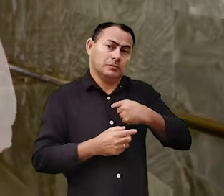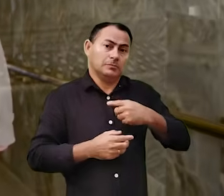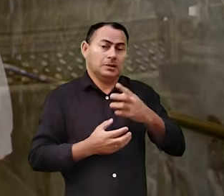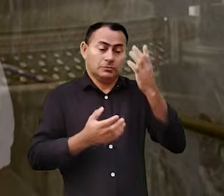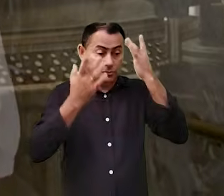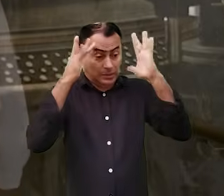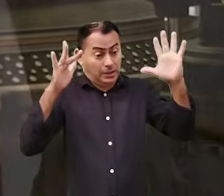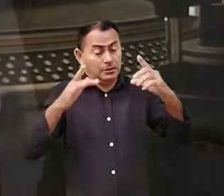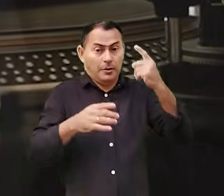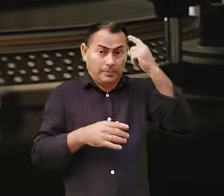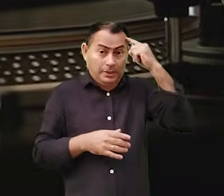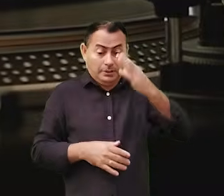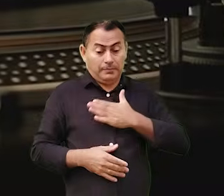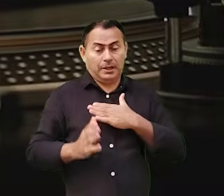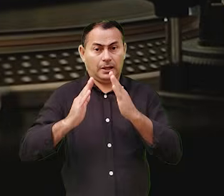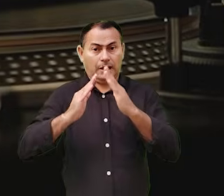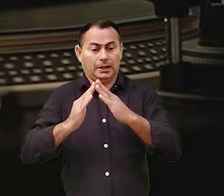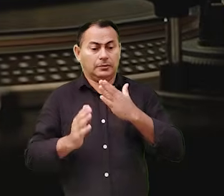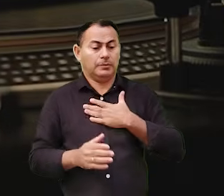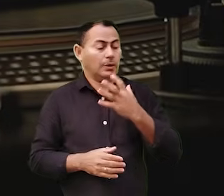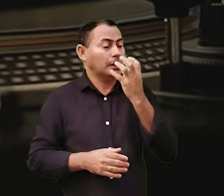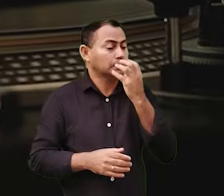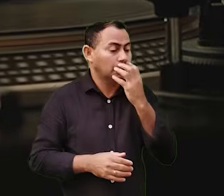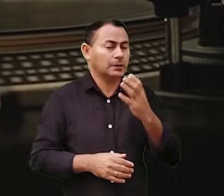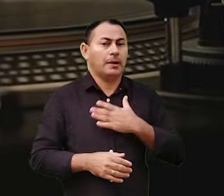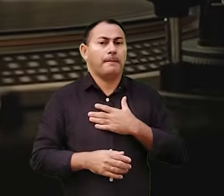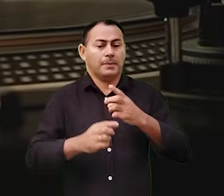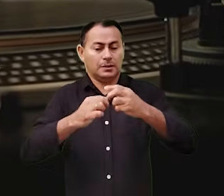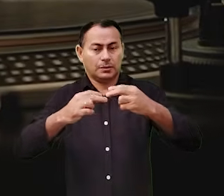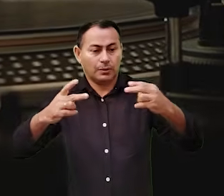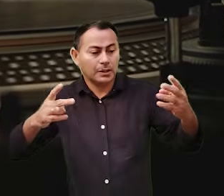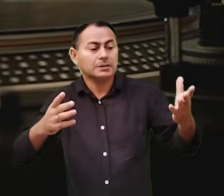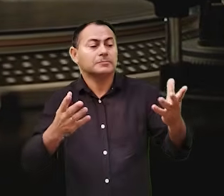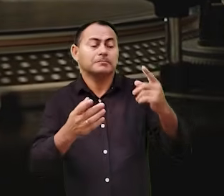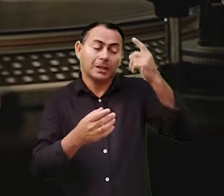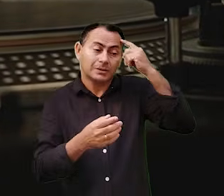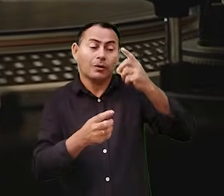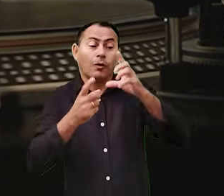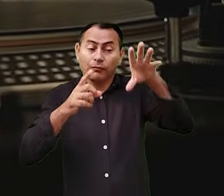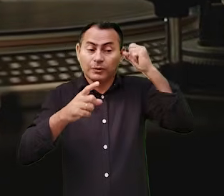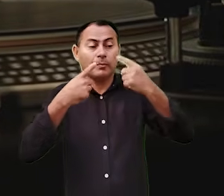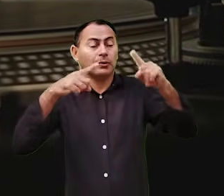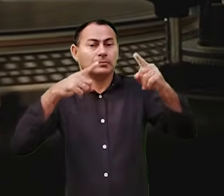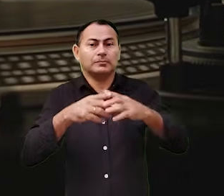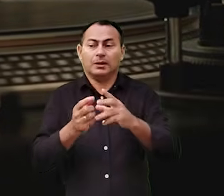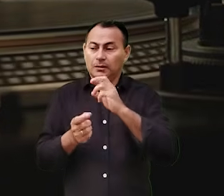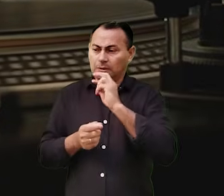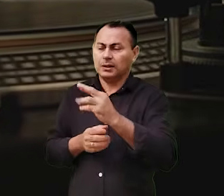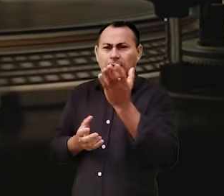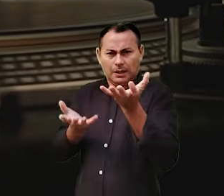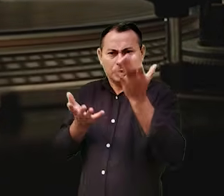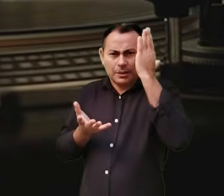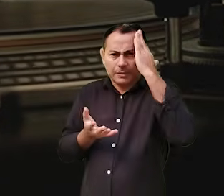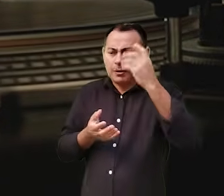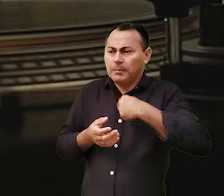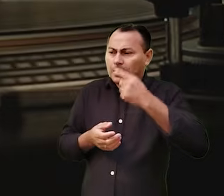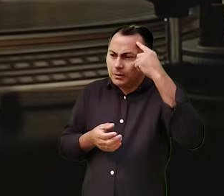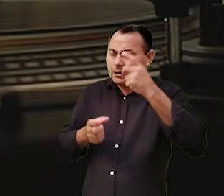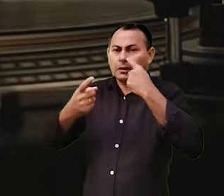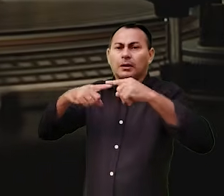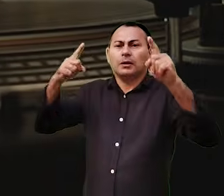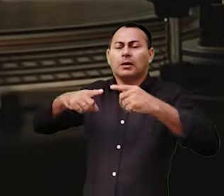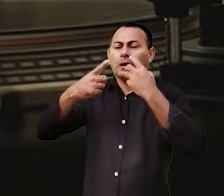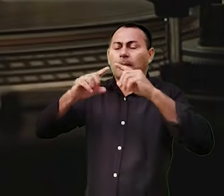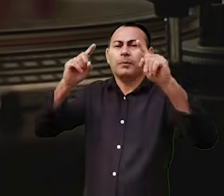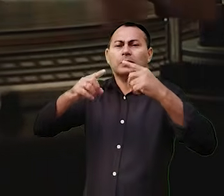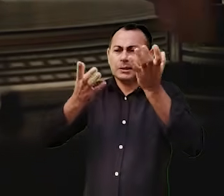respondi: sei lá, eu penso na minha casa, no meu cachorro, nas minhas coisas. Ele disse: "Quer saber o que eu penso quando